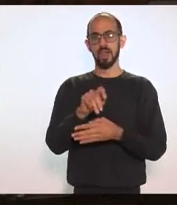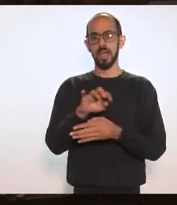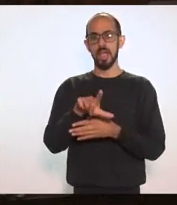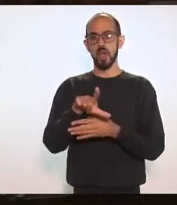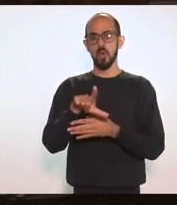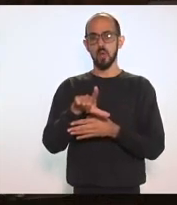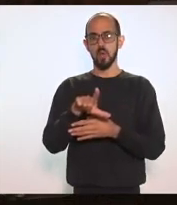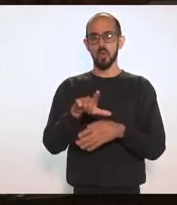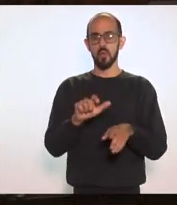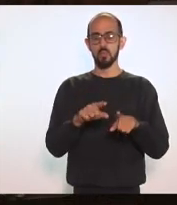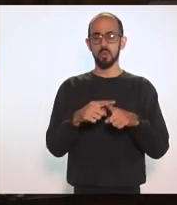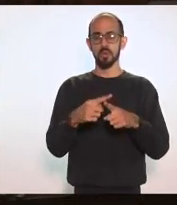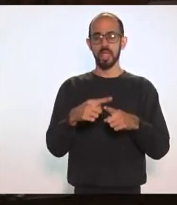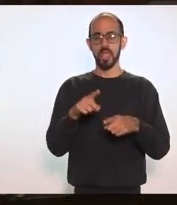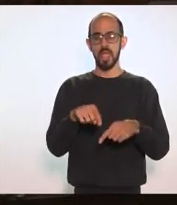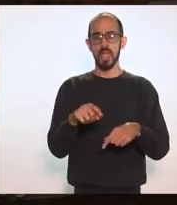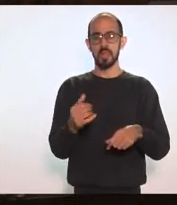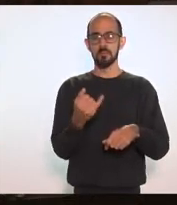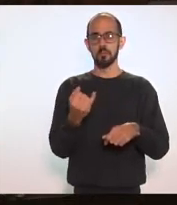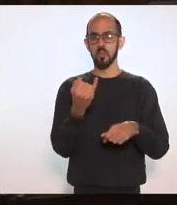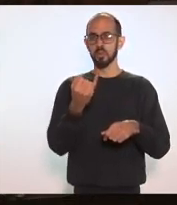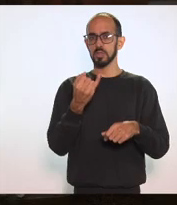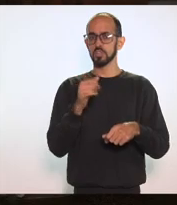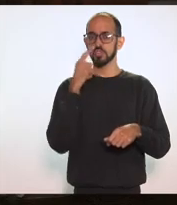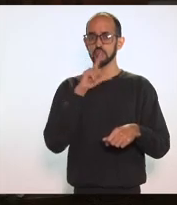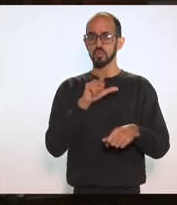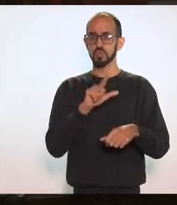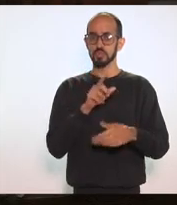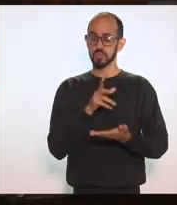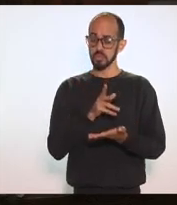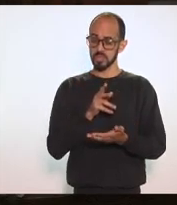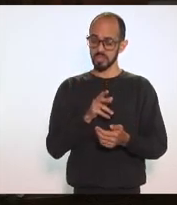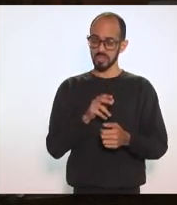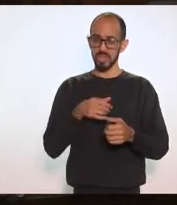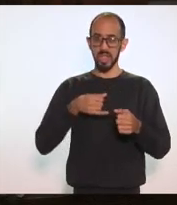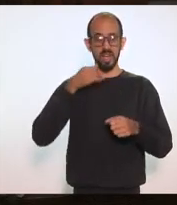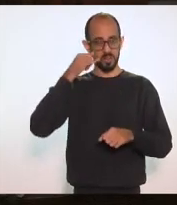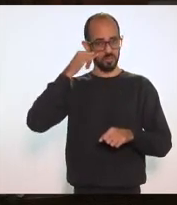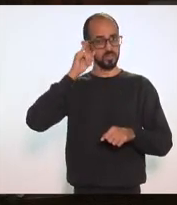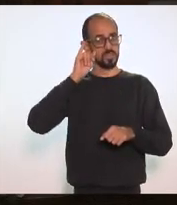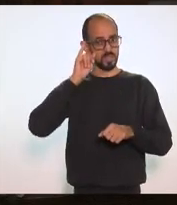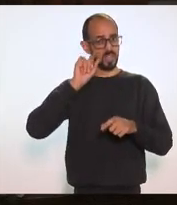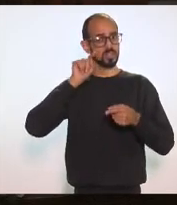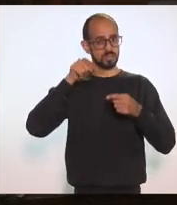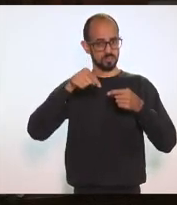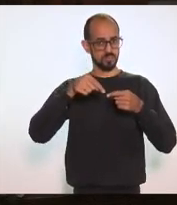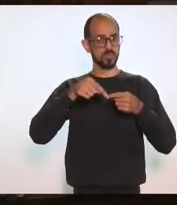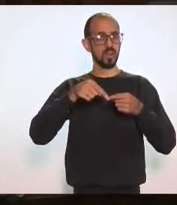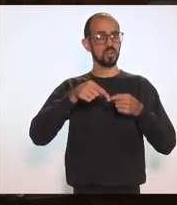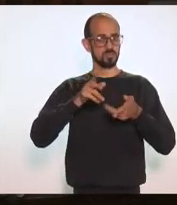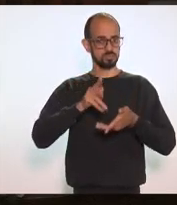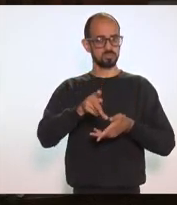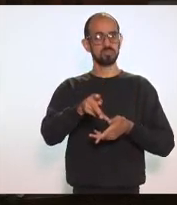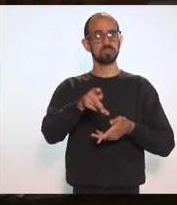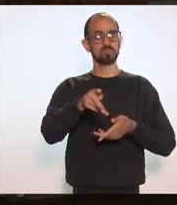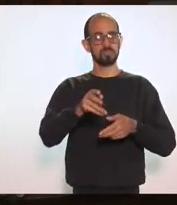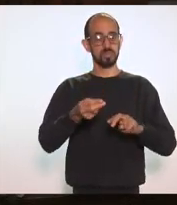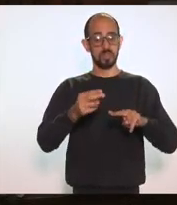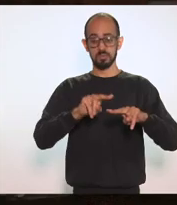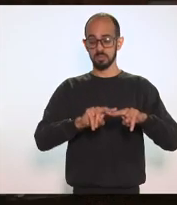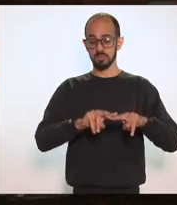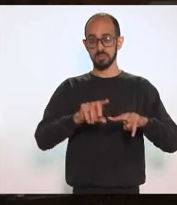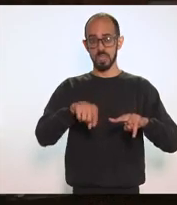muito importante conter esse foco permanente, tendo em vista que a nossa população carcerária já é enorme. E se